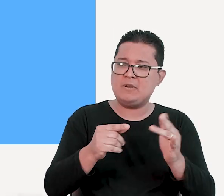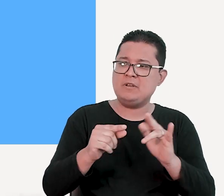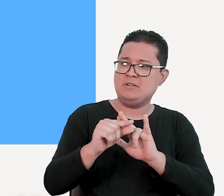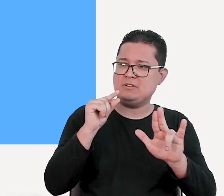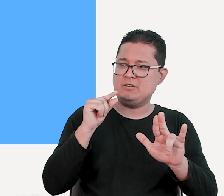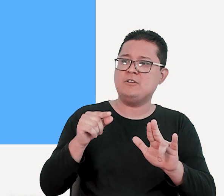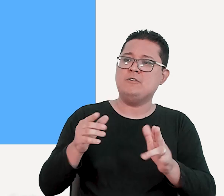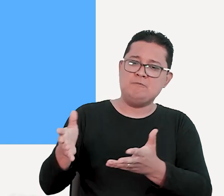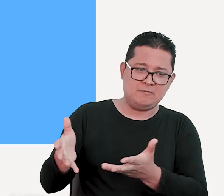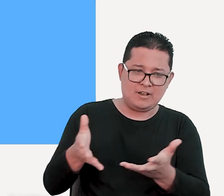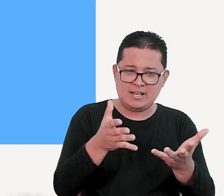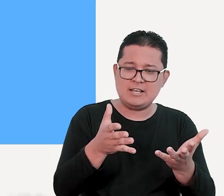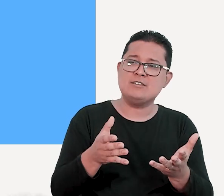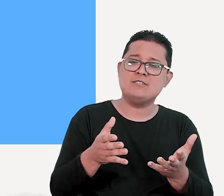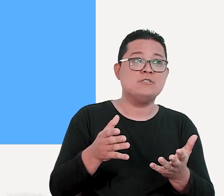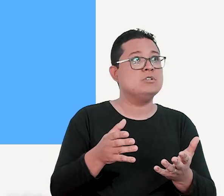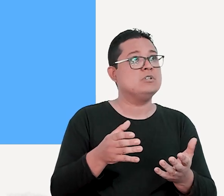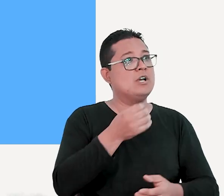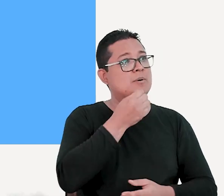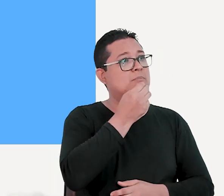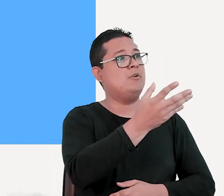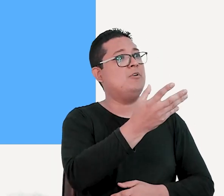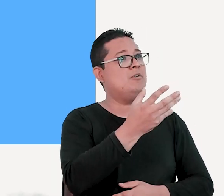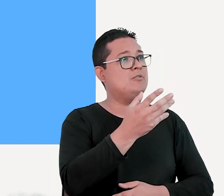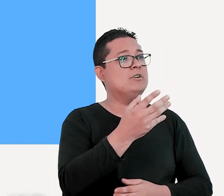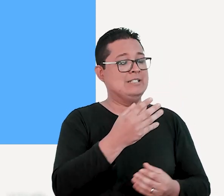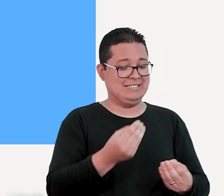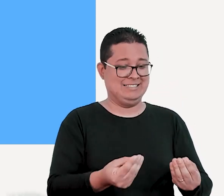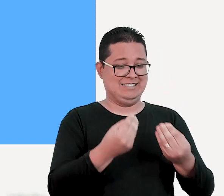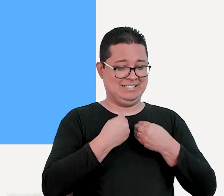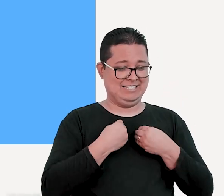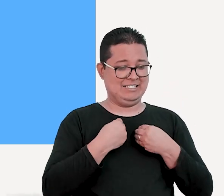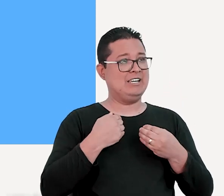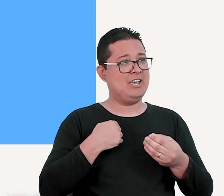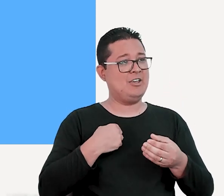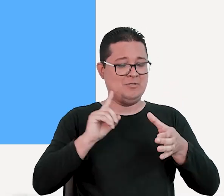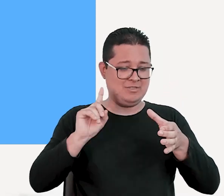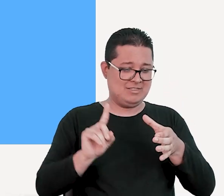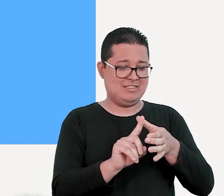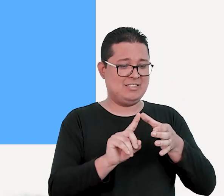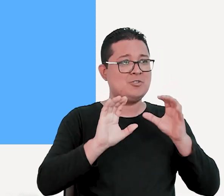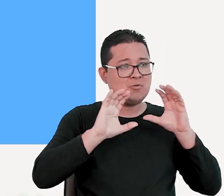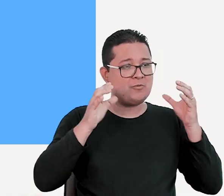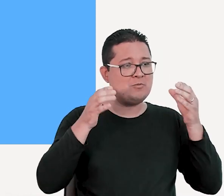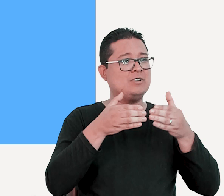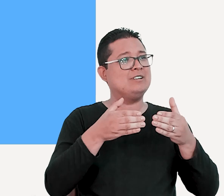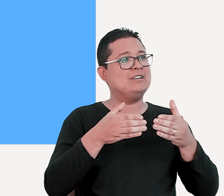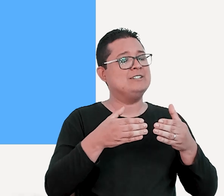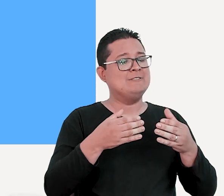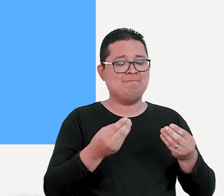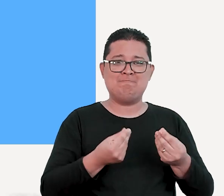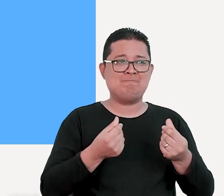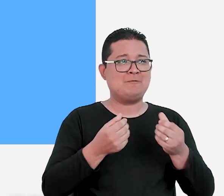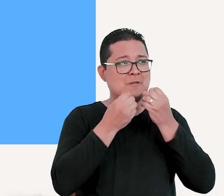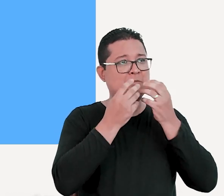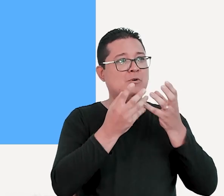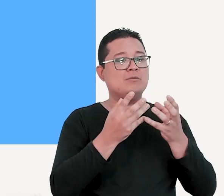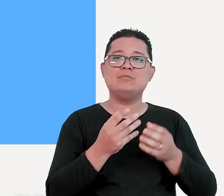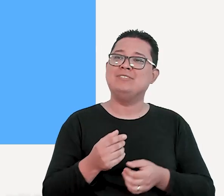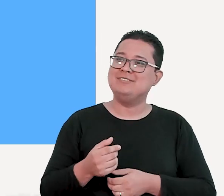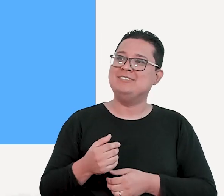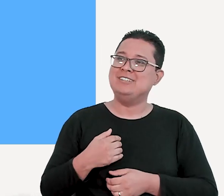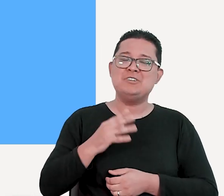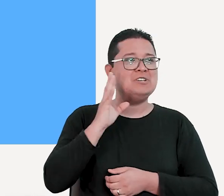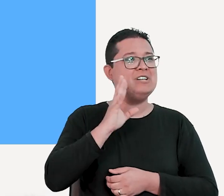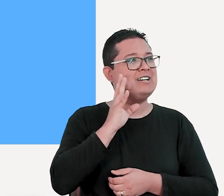Isso dá um senso de comunidade que às vezes eu sinto que está faltando nas pessoas, mas vocês colocam de um jeito que contagia. Então, eu